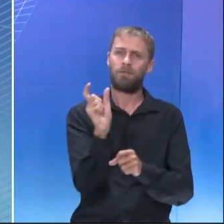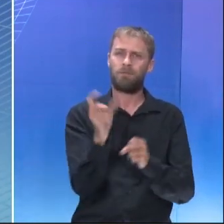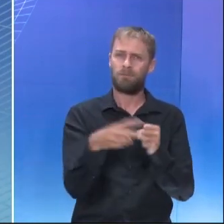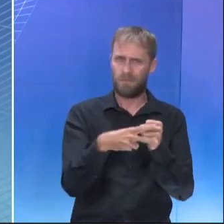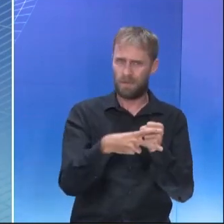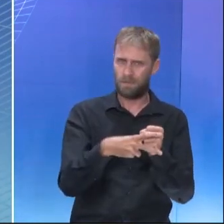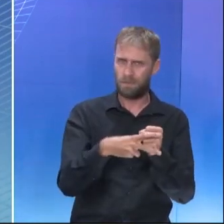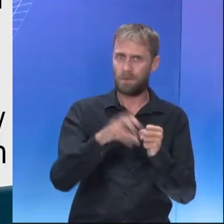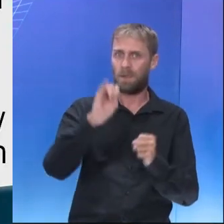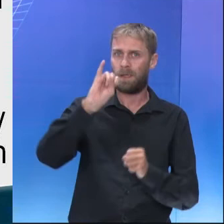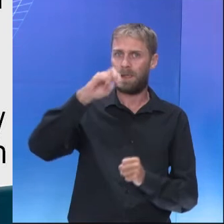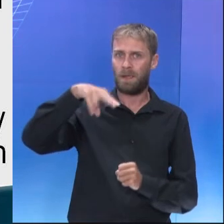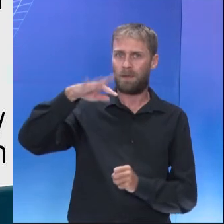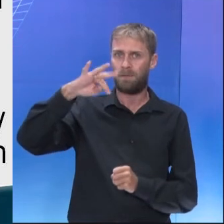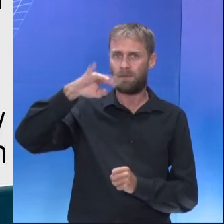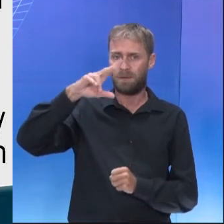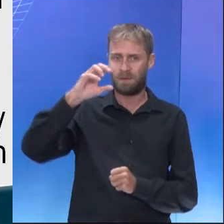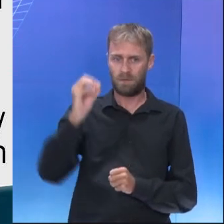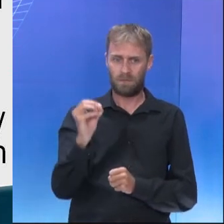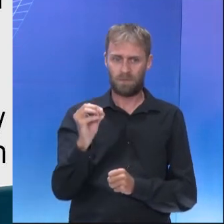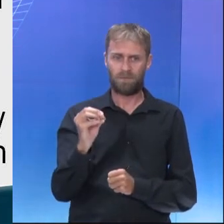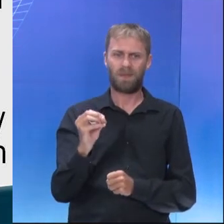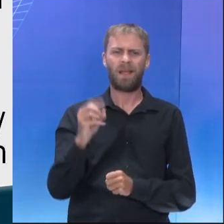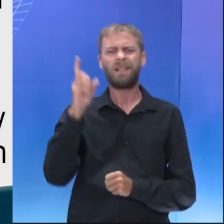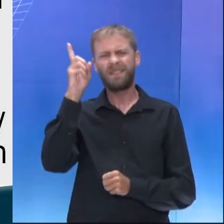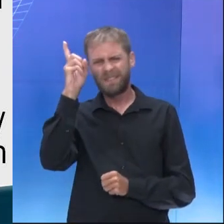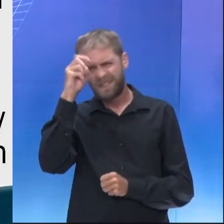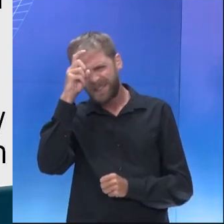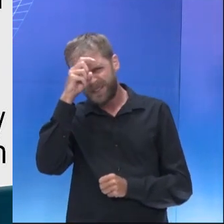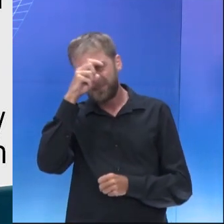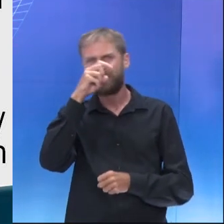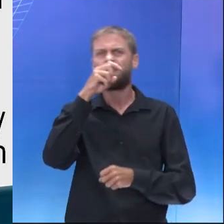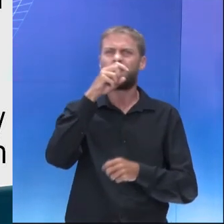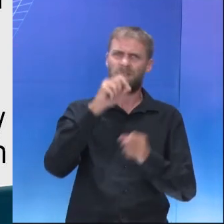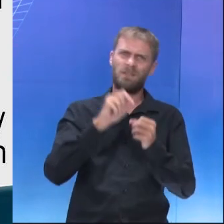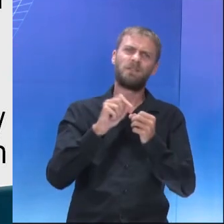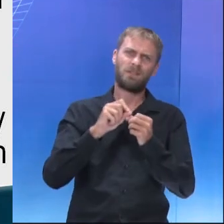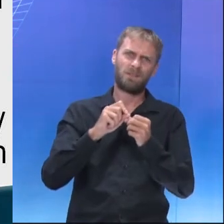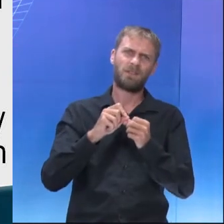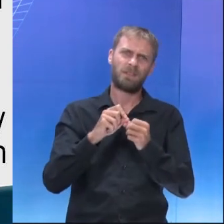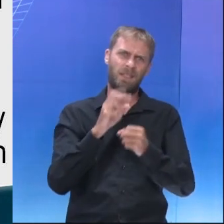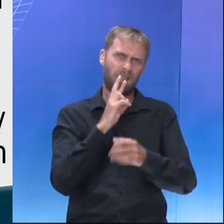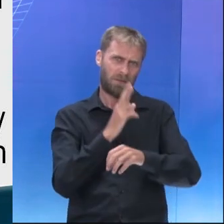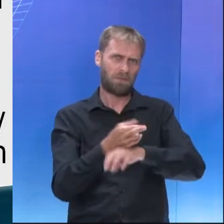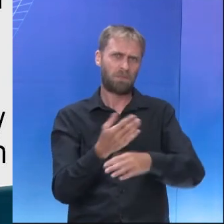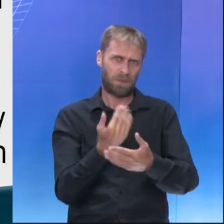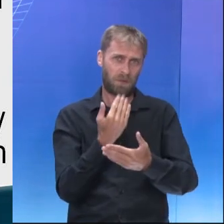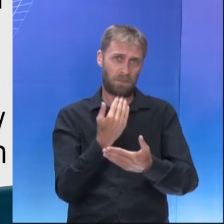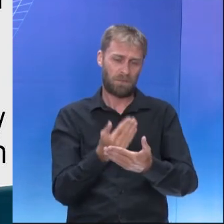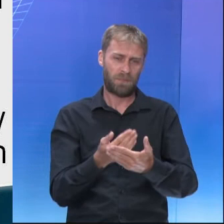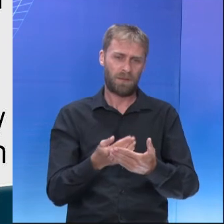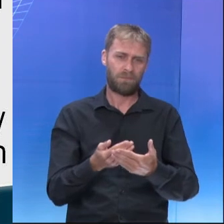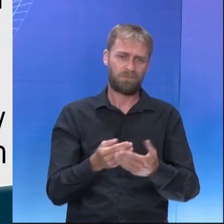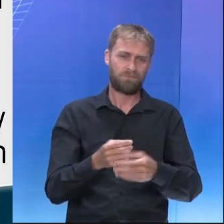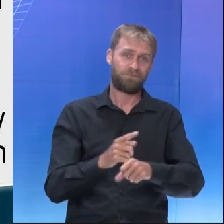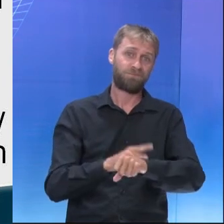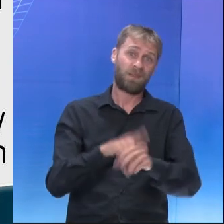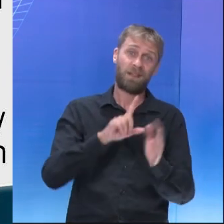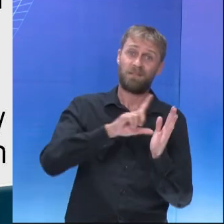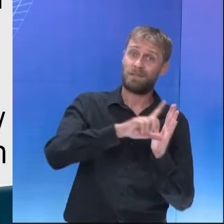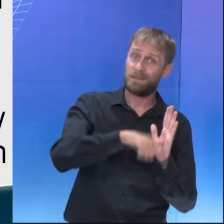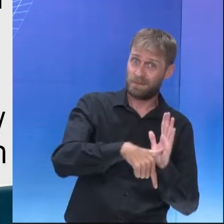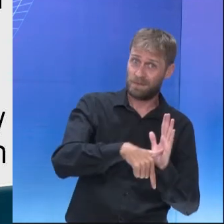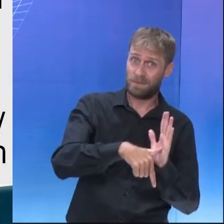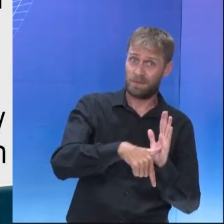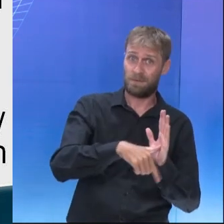gerúndio. Nós temos aqui, ó, it's hard to make dinner this late. It's hard to make. Hard de difícil, né? Então, hard